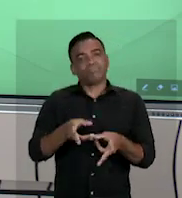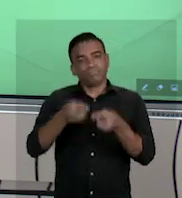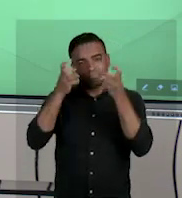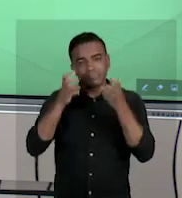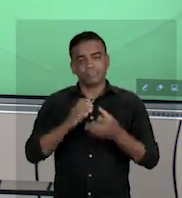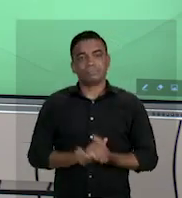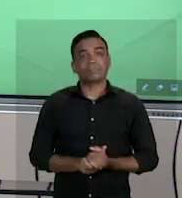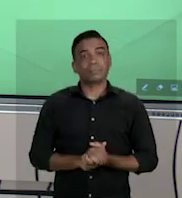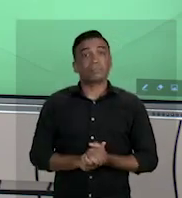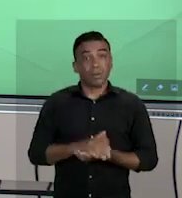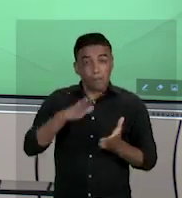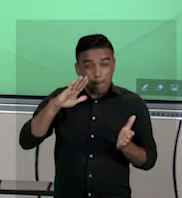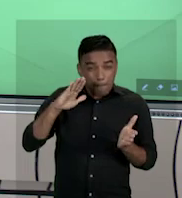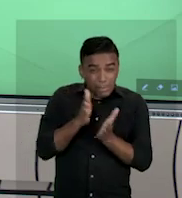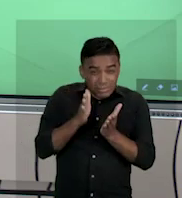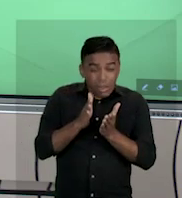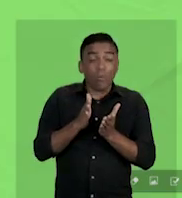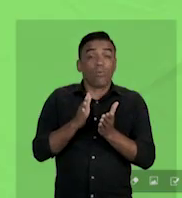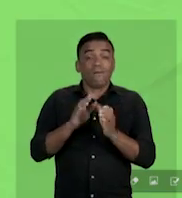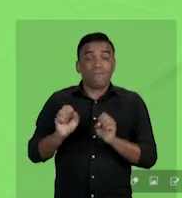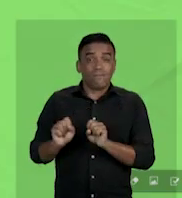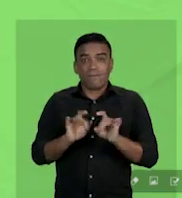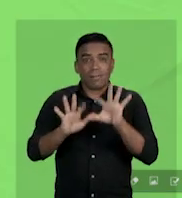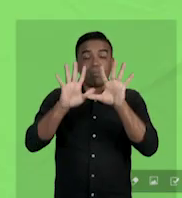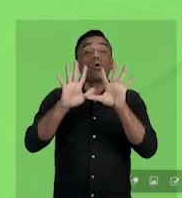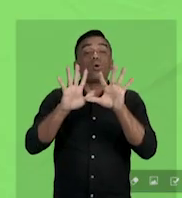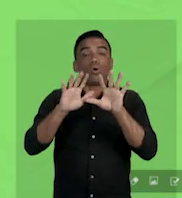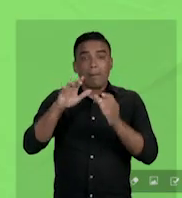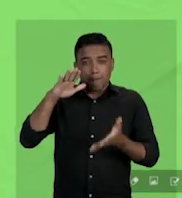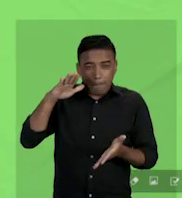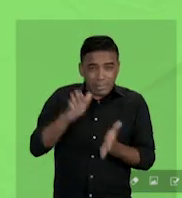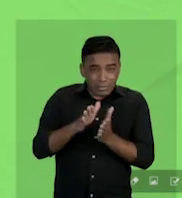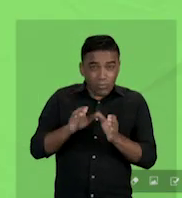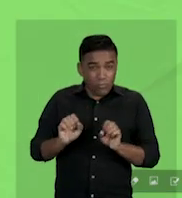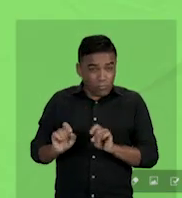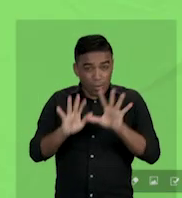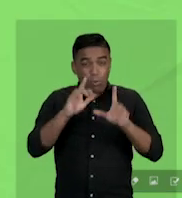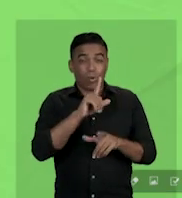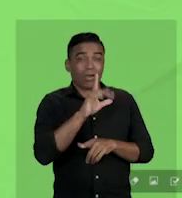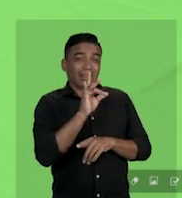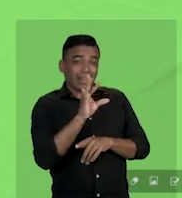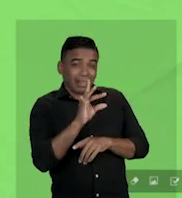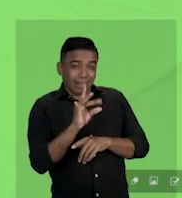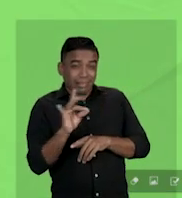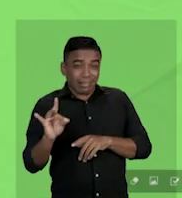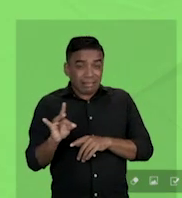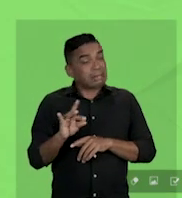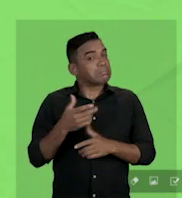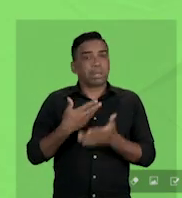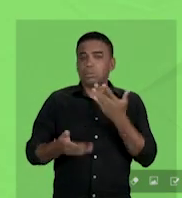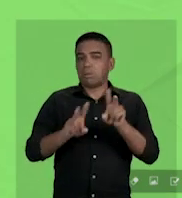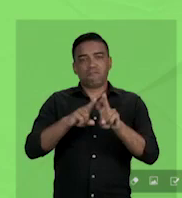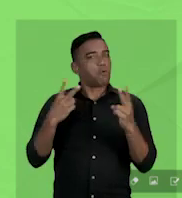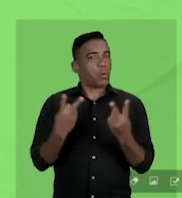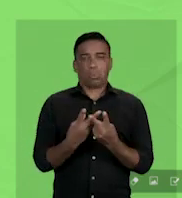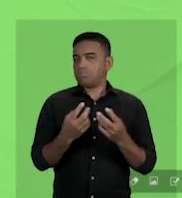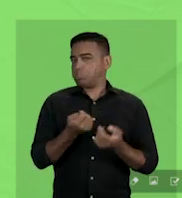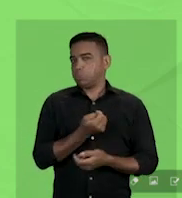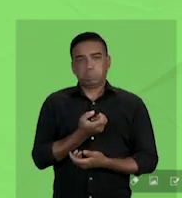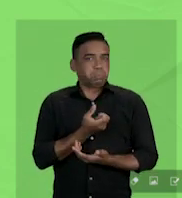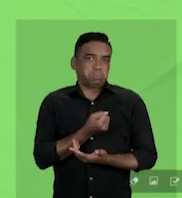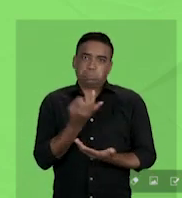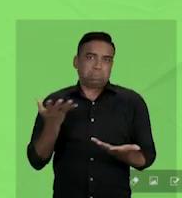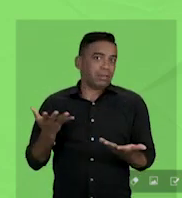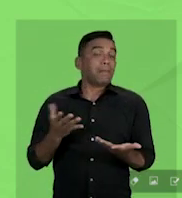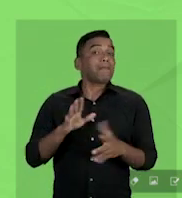Então, pressão de vapor é um líquido. A pressão de vapor de um líquido não depende do volume desse líquido, mas sim